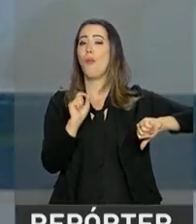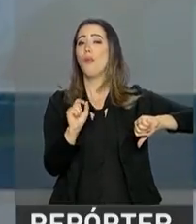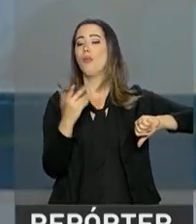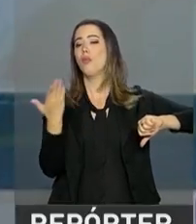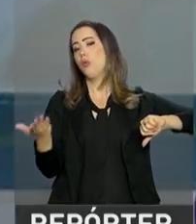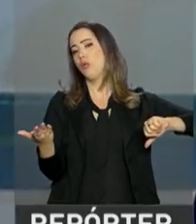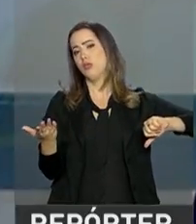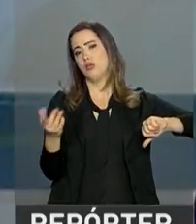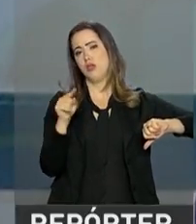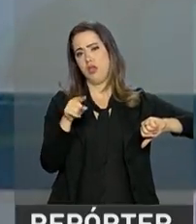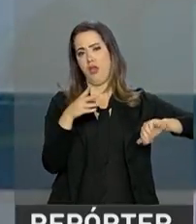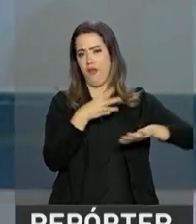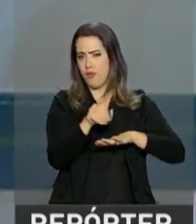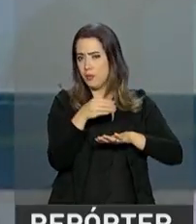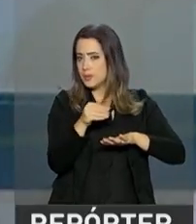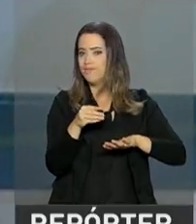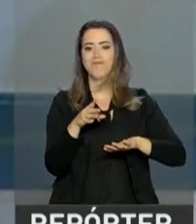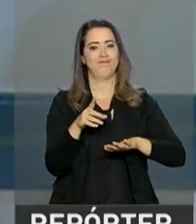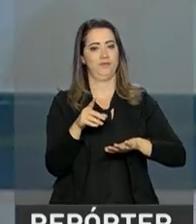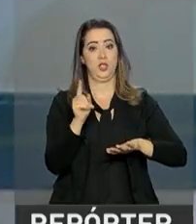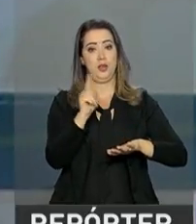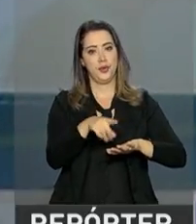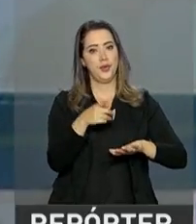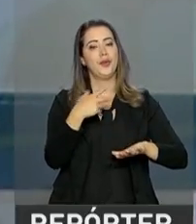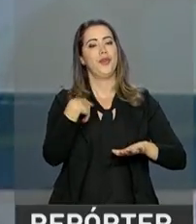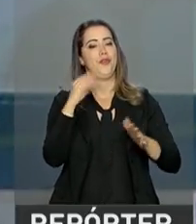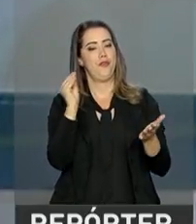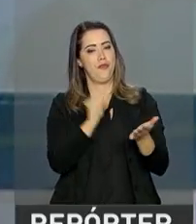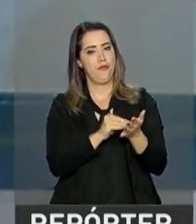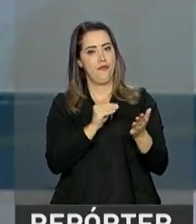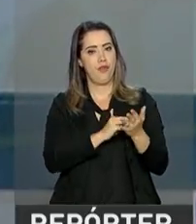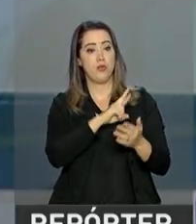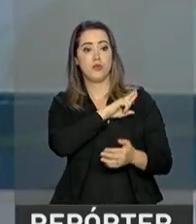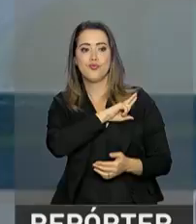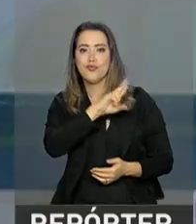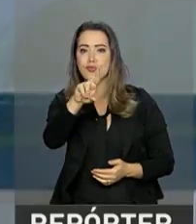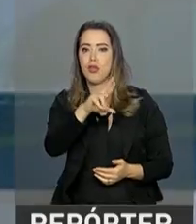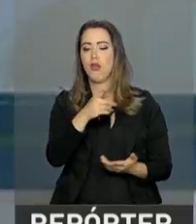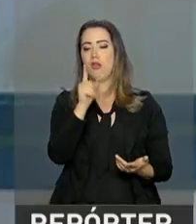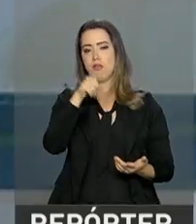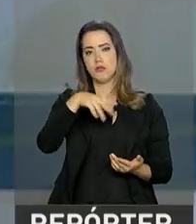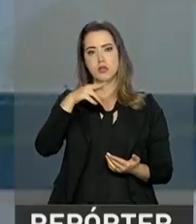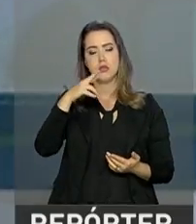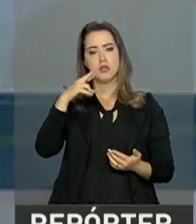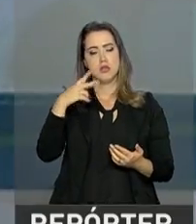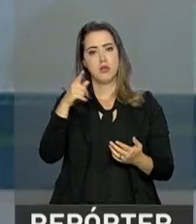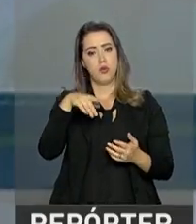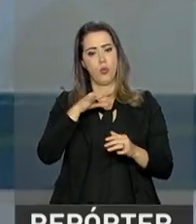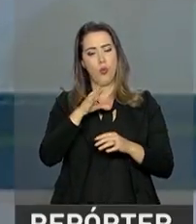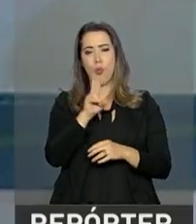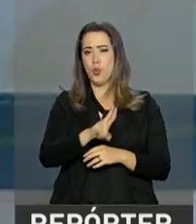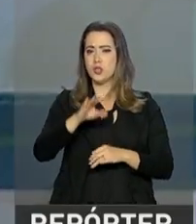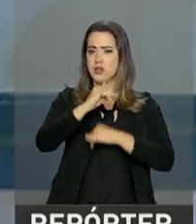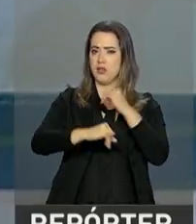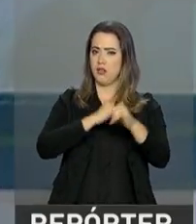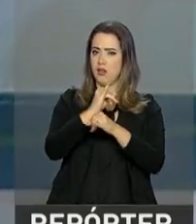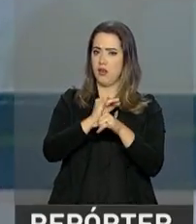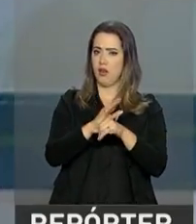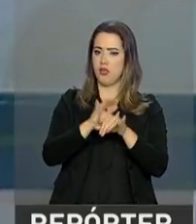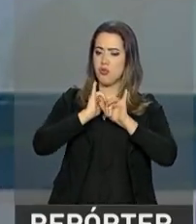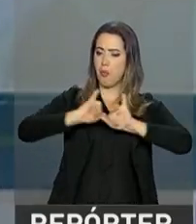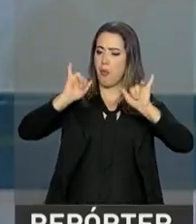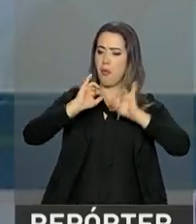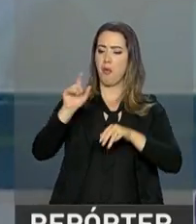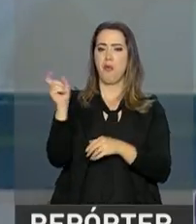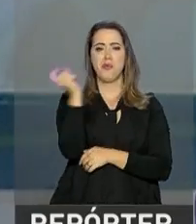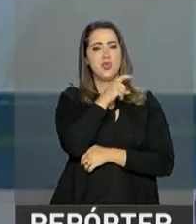não é da informação mas é defeito de caráter de quem utiliza a internet para desinformar com